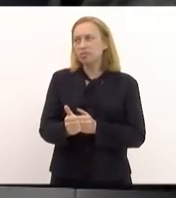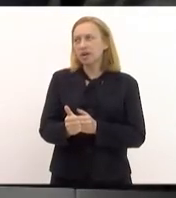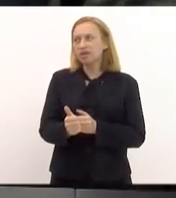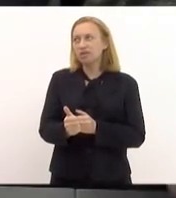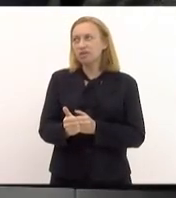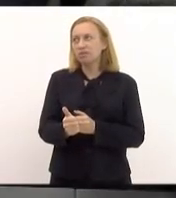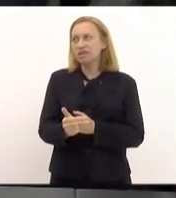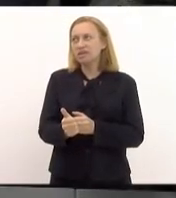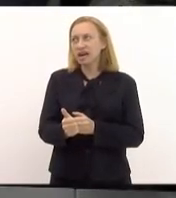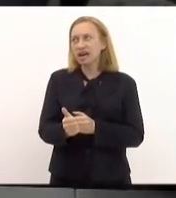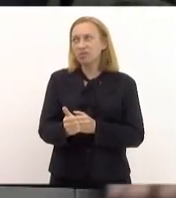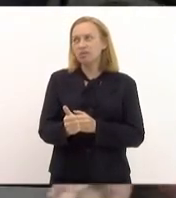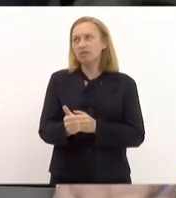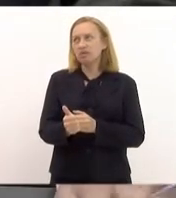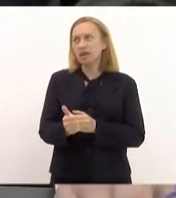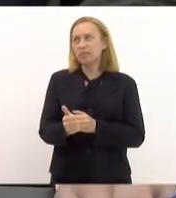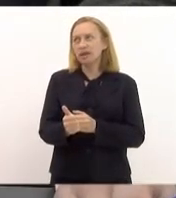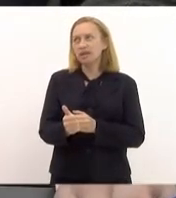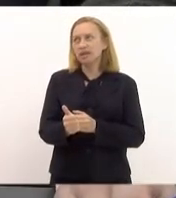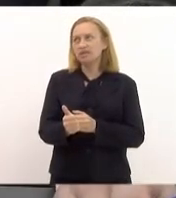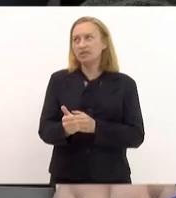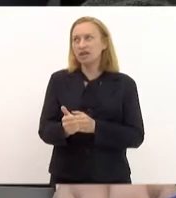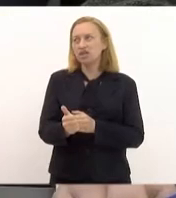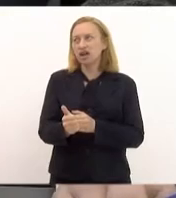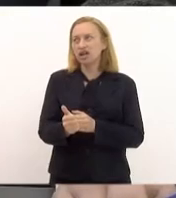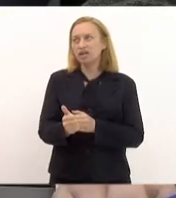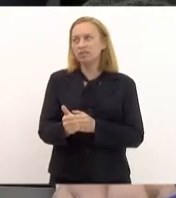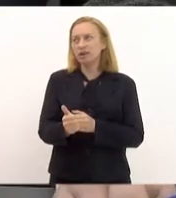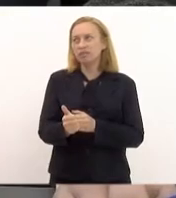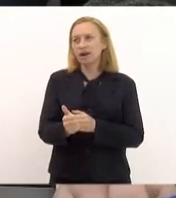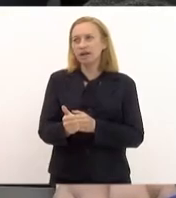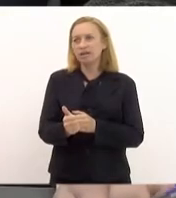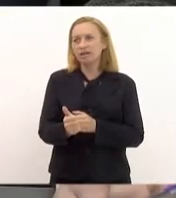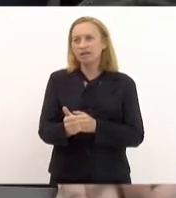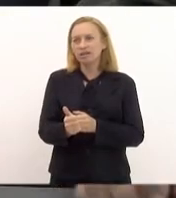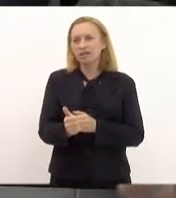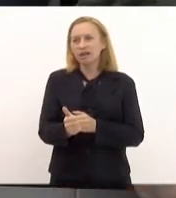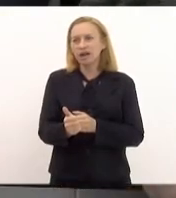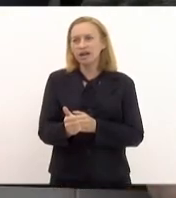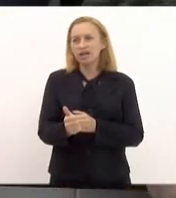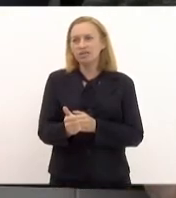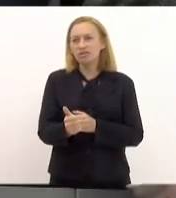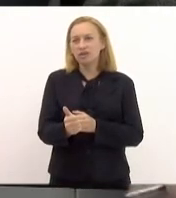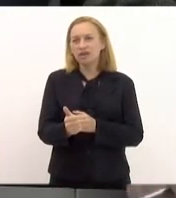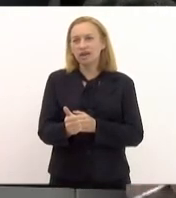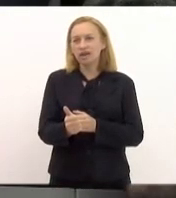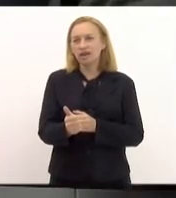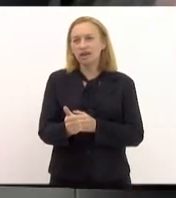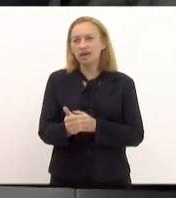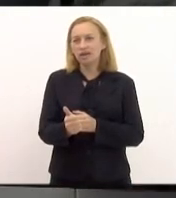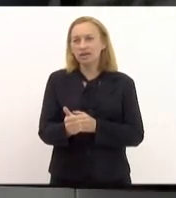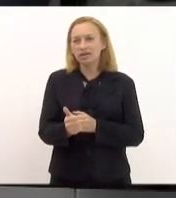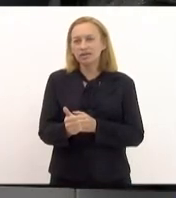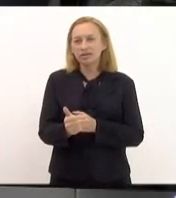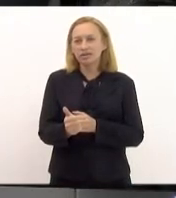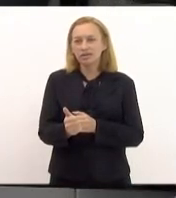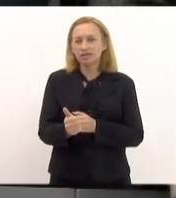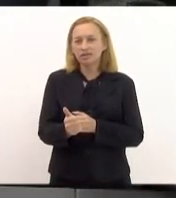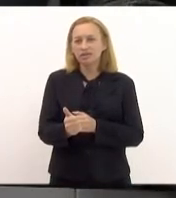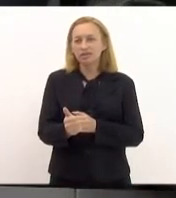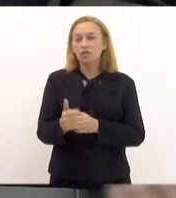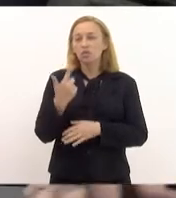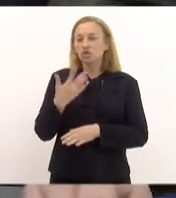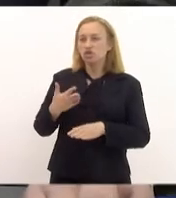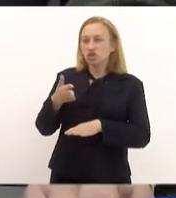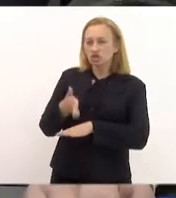um processo que foi ao desfecho, foi com relação à SEDAE. A concessão foi um trabalho do Instituto que conseguiu